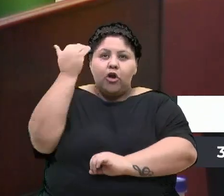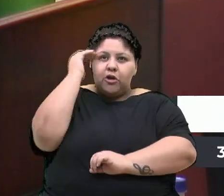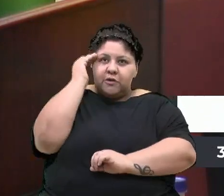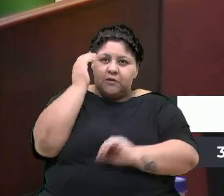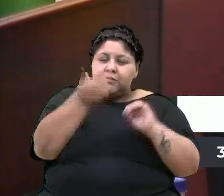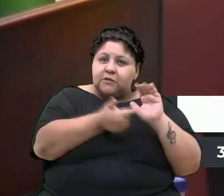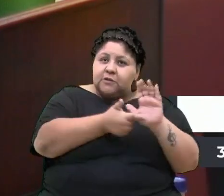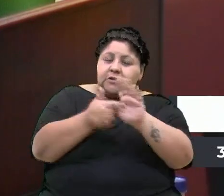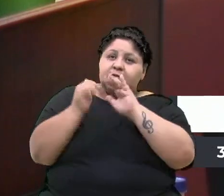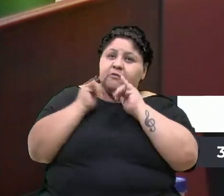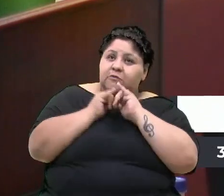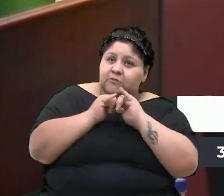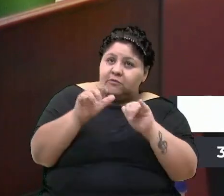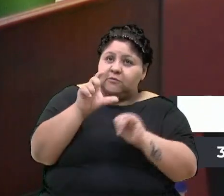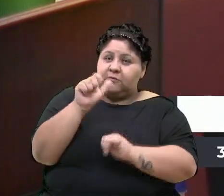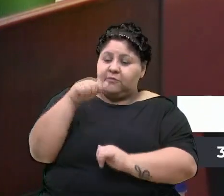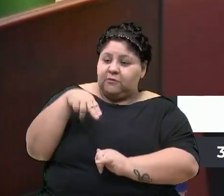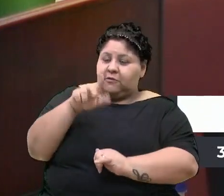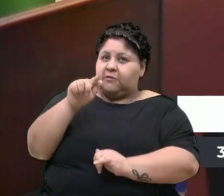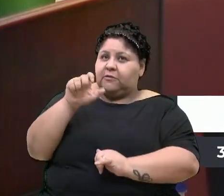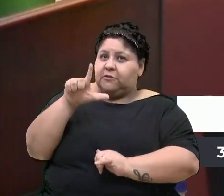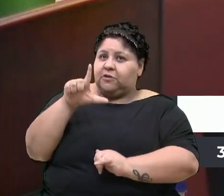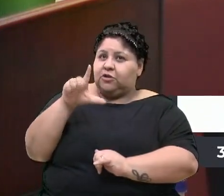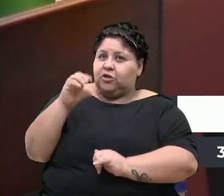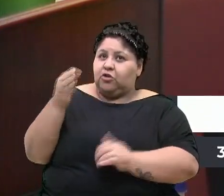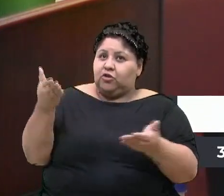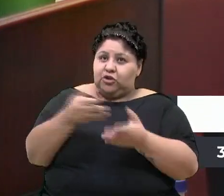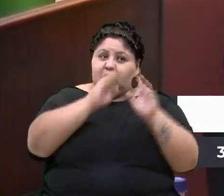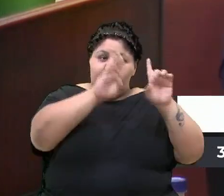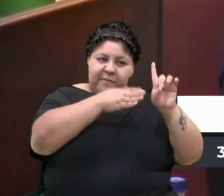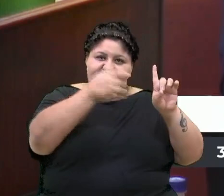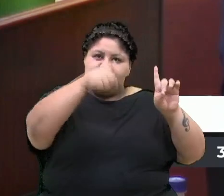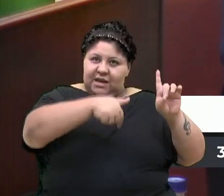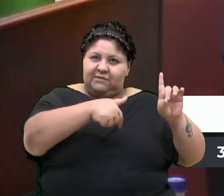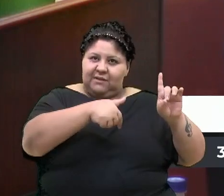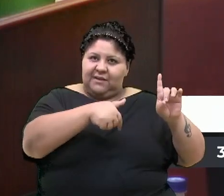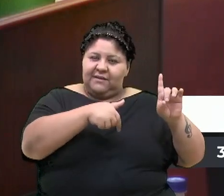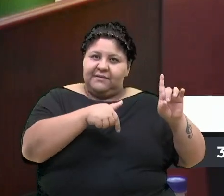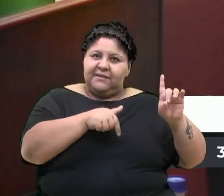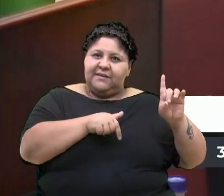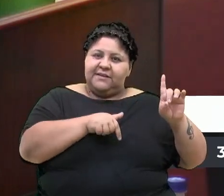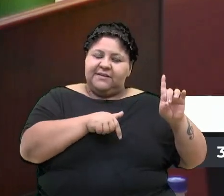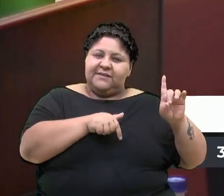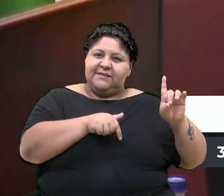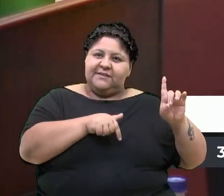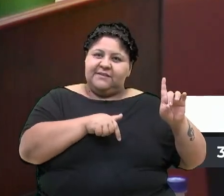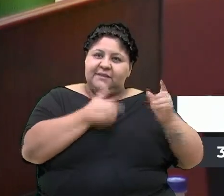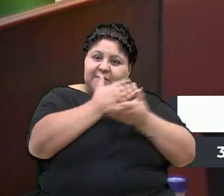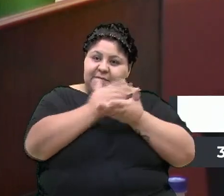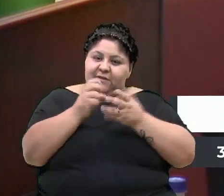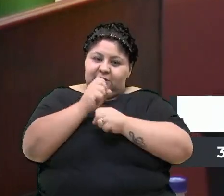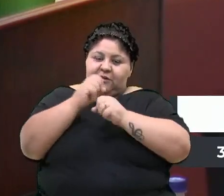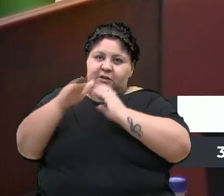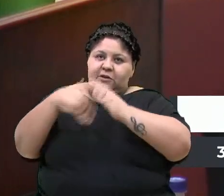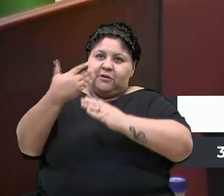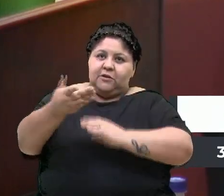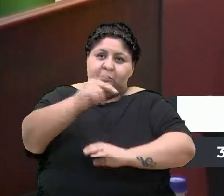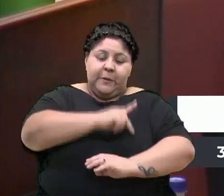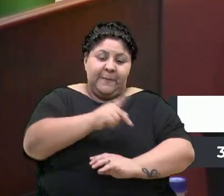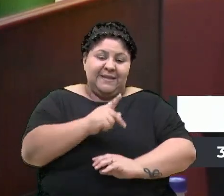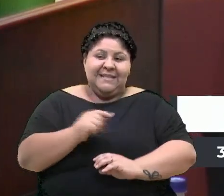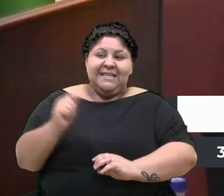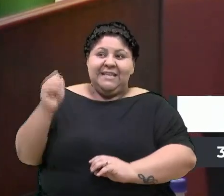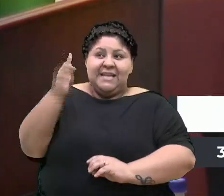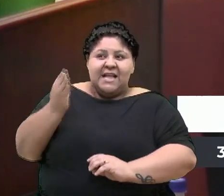divulgada a notícia de que o Ângelo, já homenageado inclusive por essa casa, ele será, a partir do ano que vem, o presidente